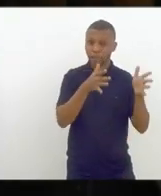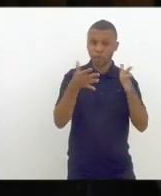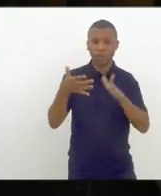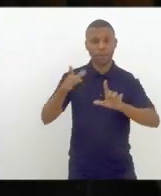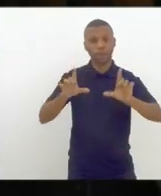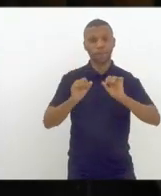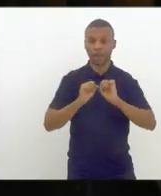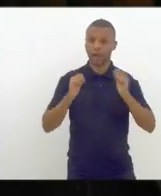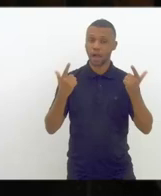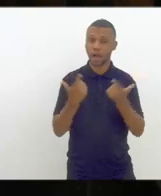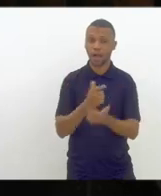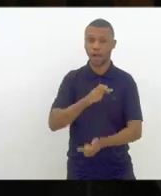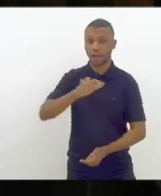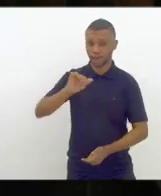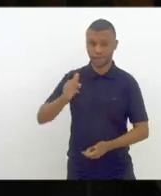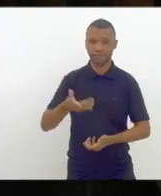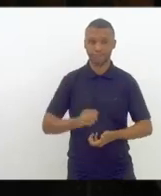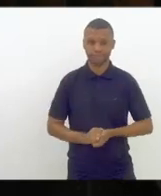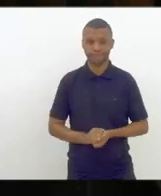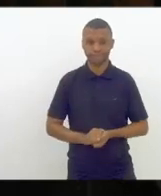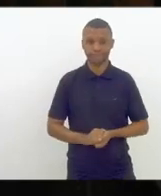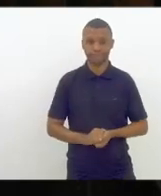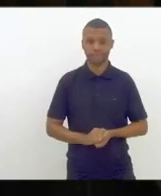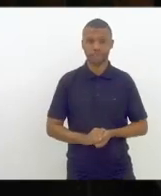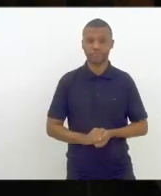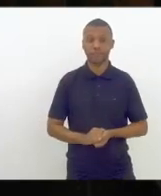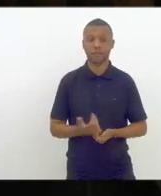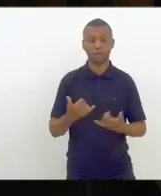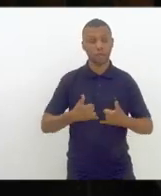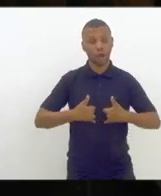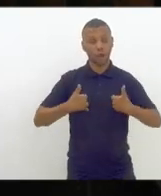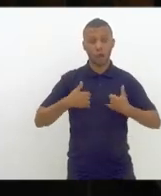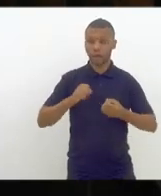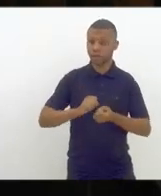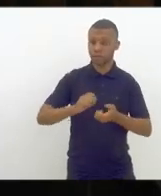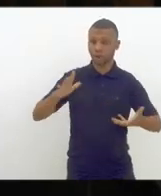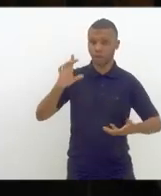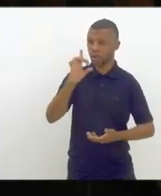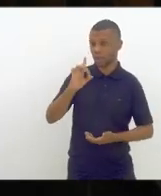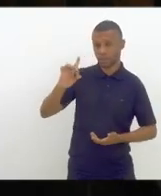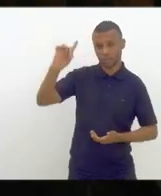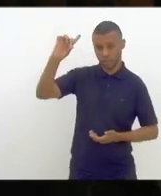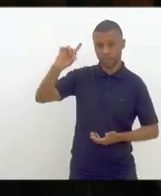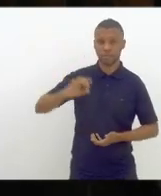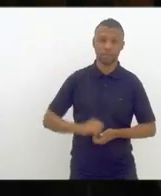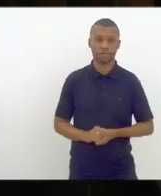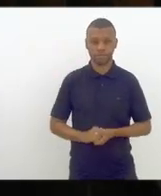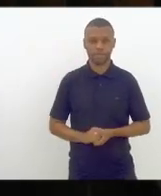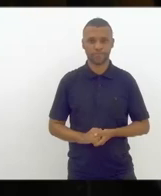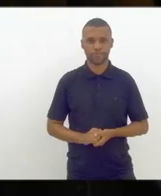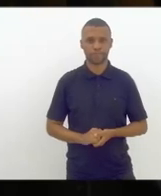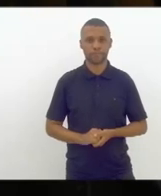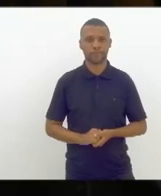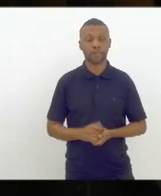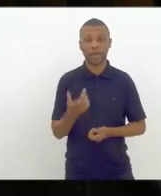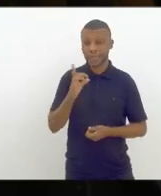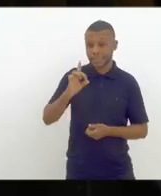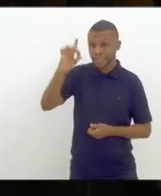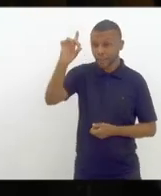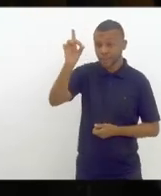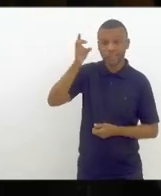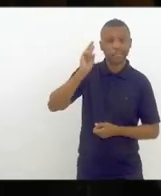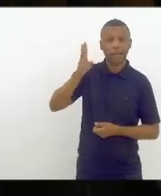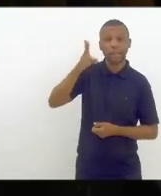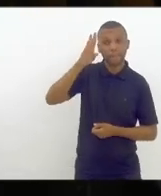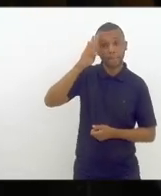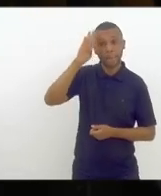Alerj. A Deus toda a honra e toda a glória. Sempre coloco Deus à frente de